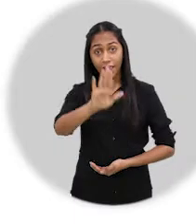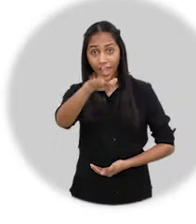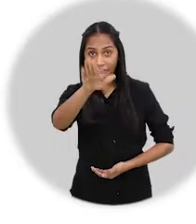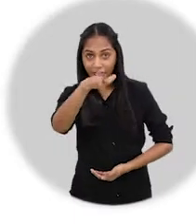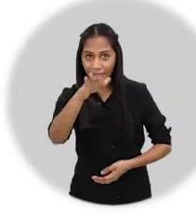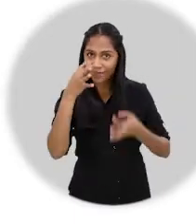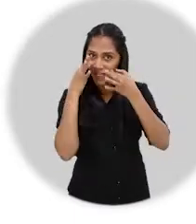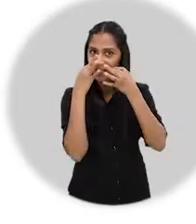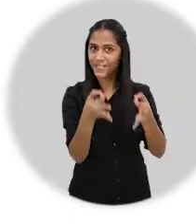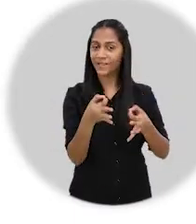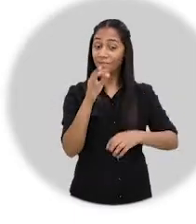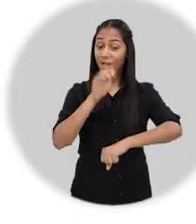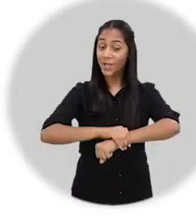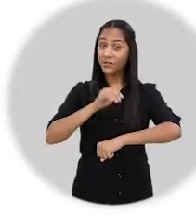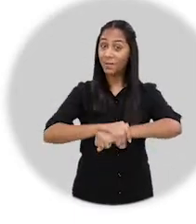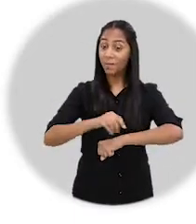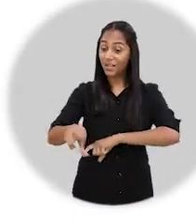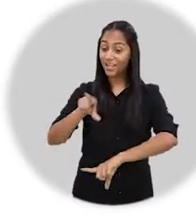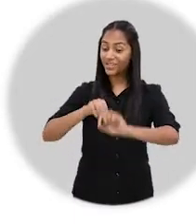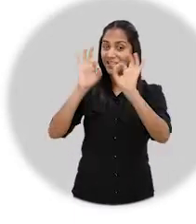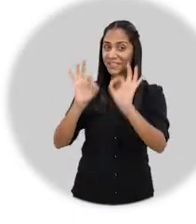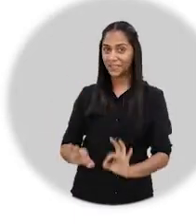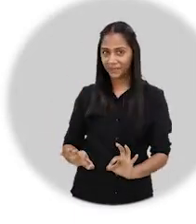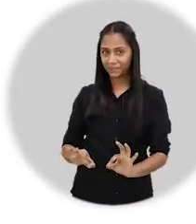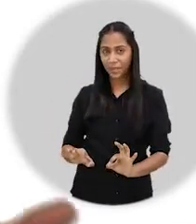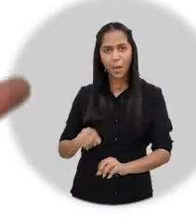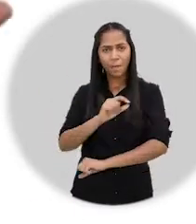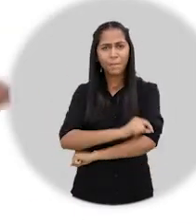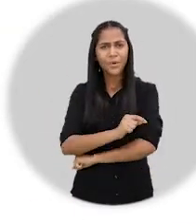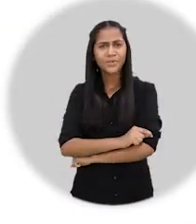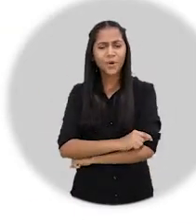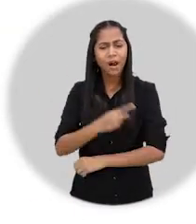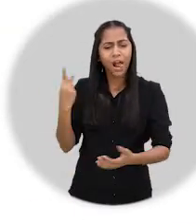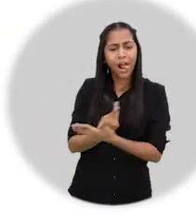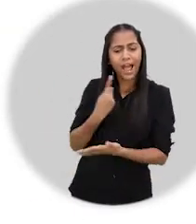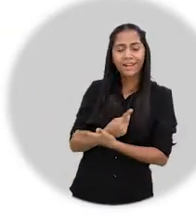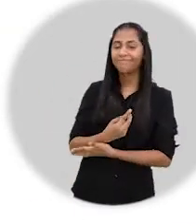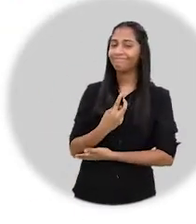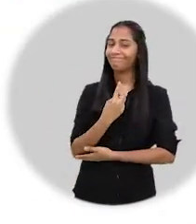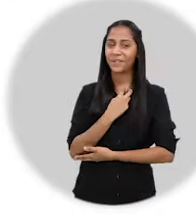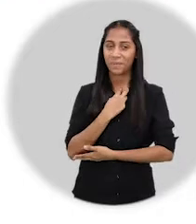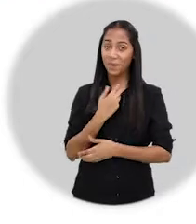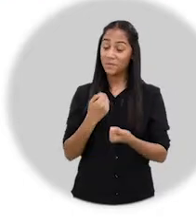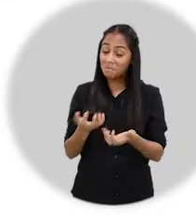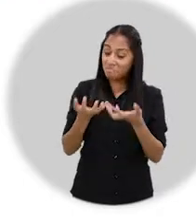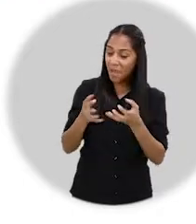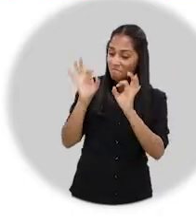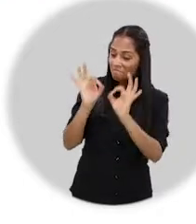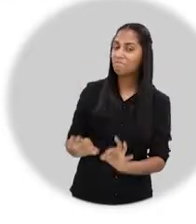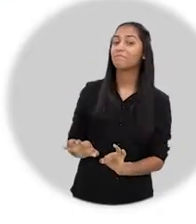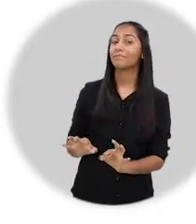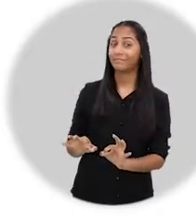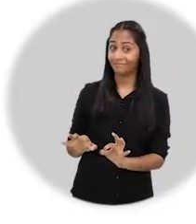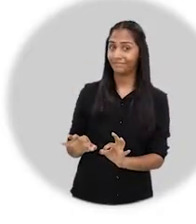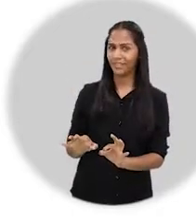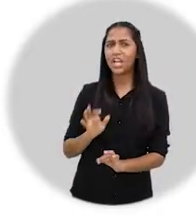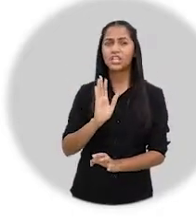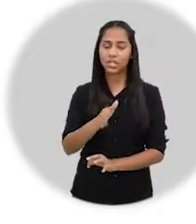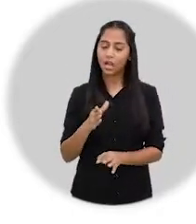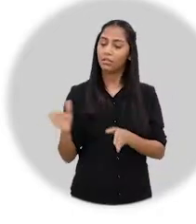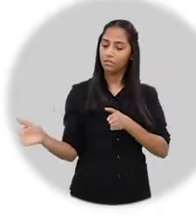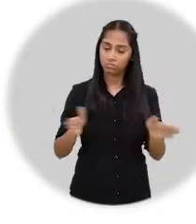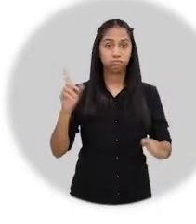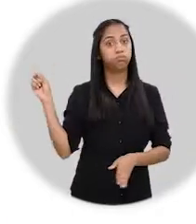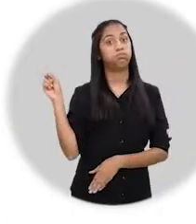Minha gente, essa é a hora da certeza. Mossoró não pode errar, quer acertar. Já passamos